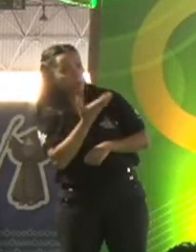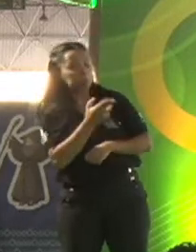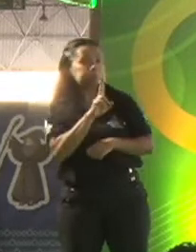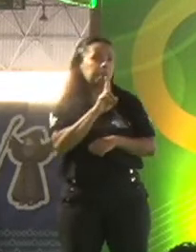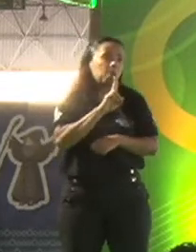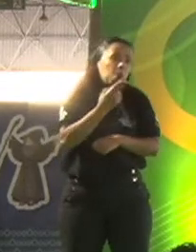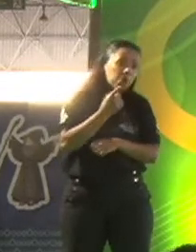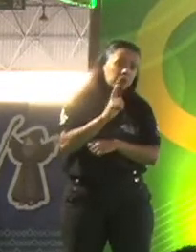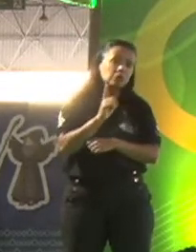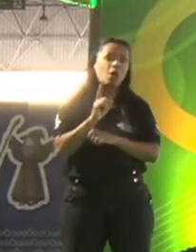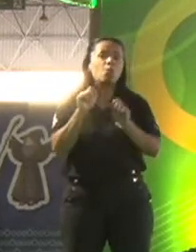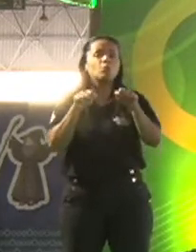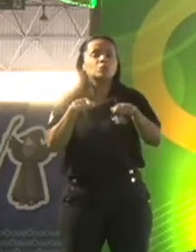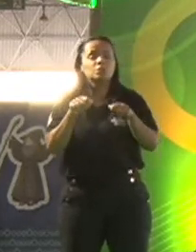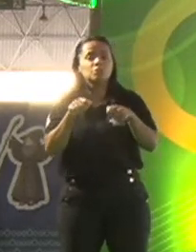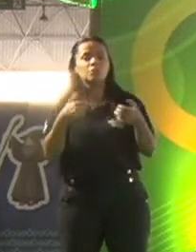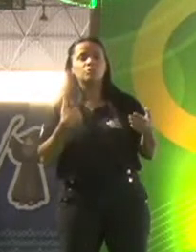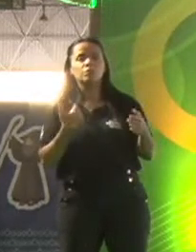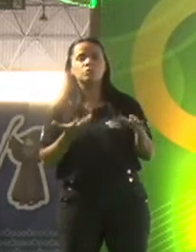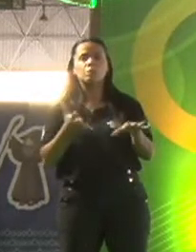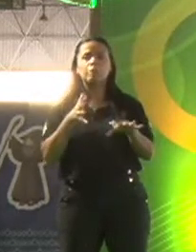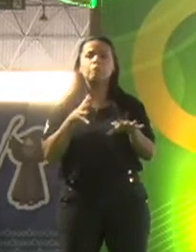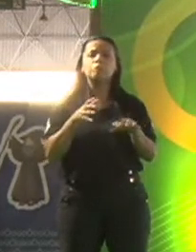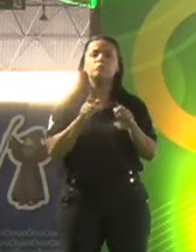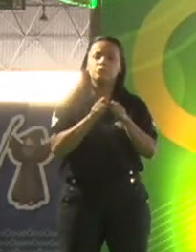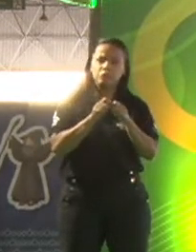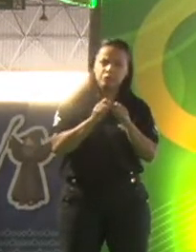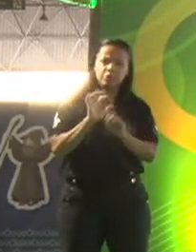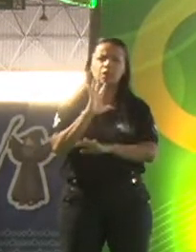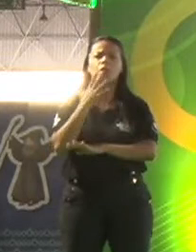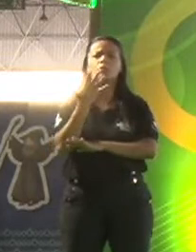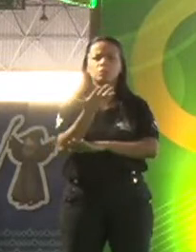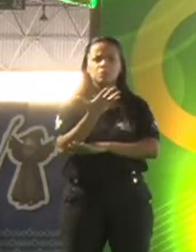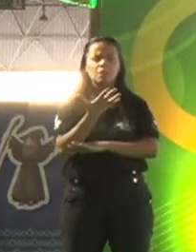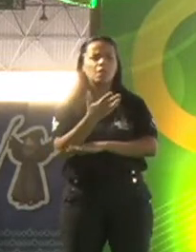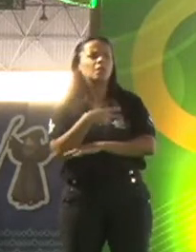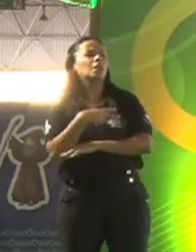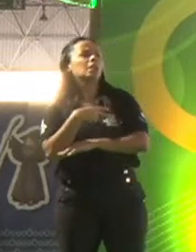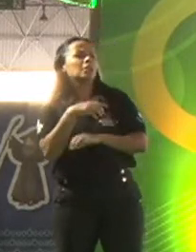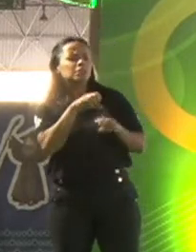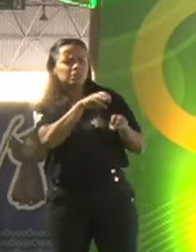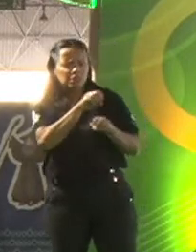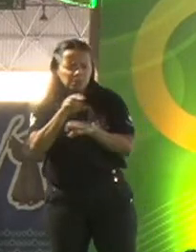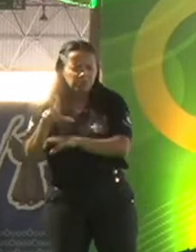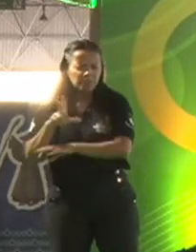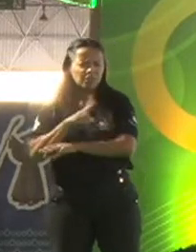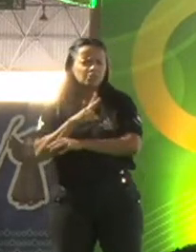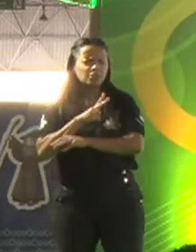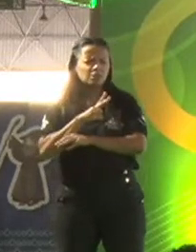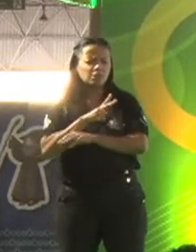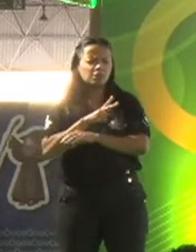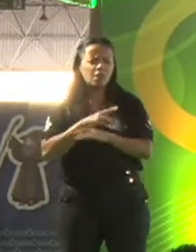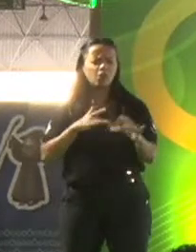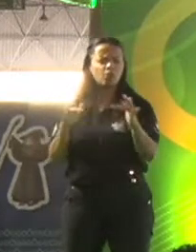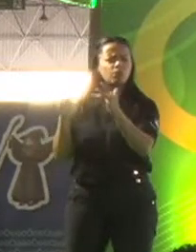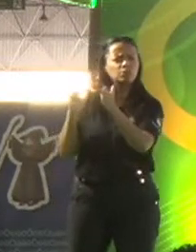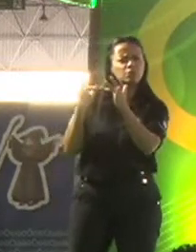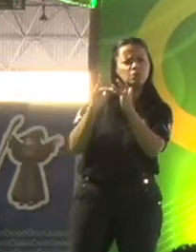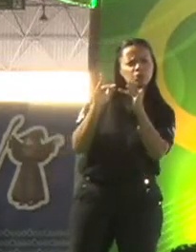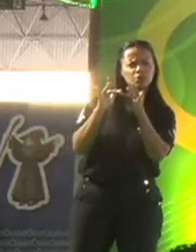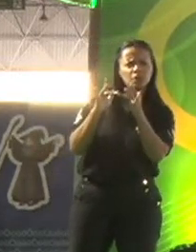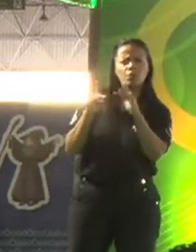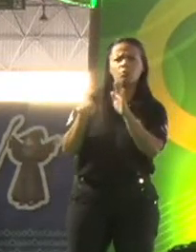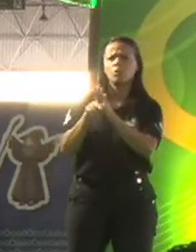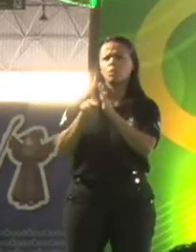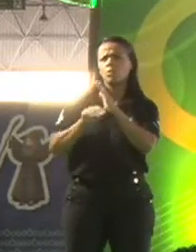é possível de inserir enfim essa penalidade essa conexão entre as profissões é algo que cada vez é